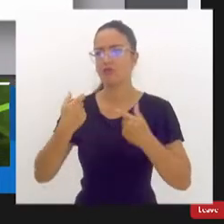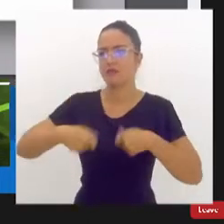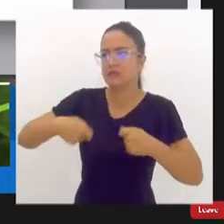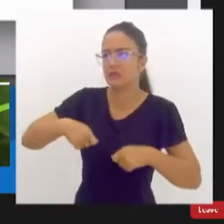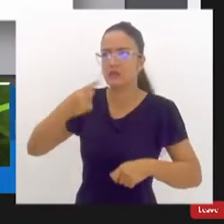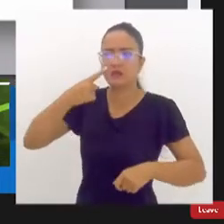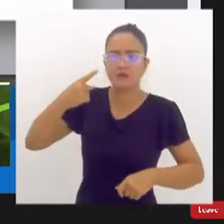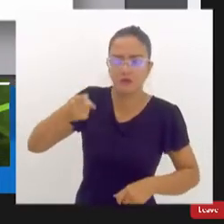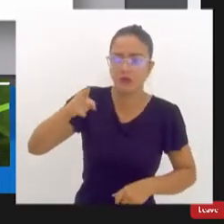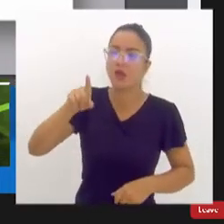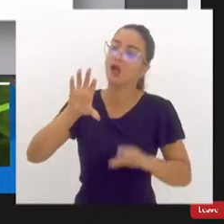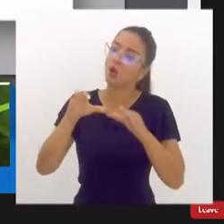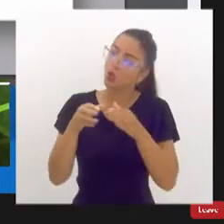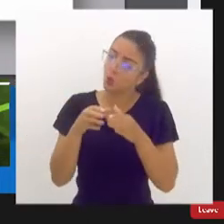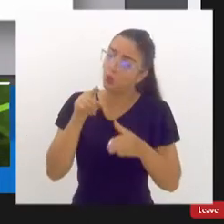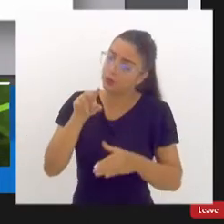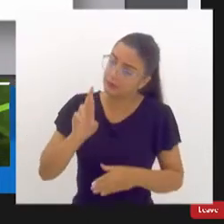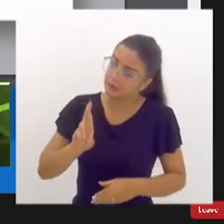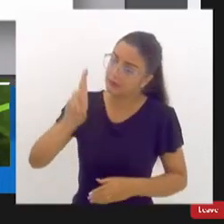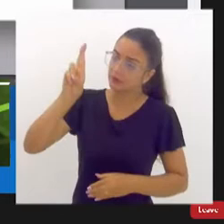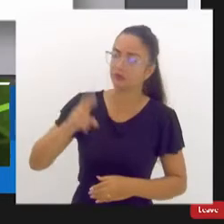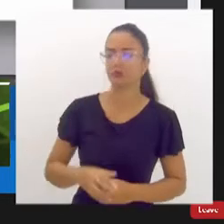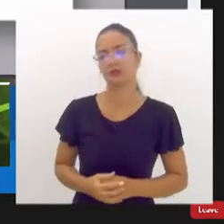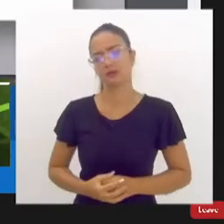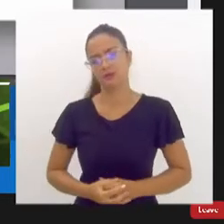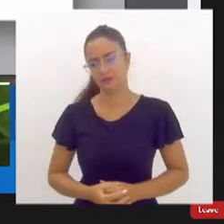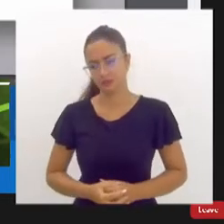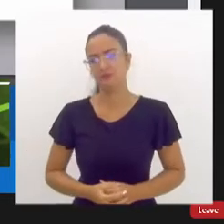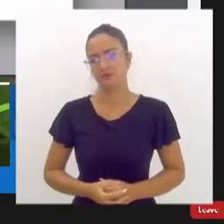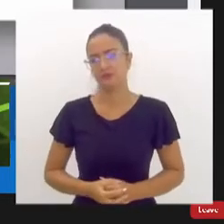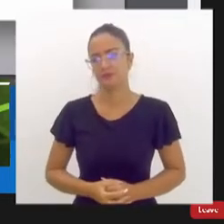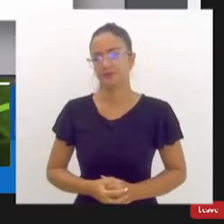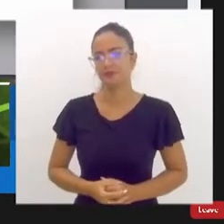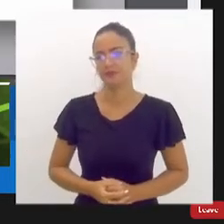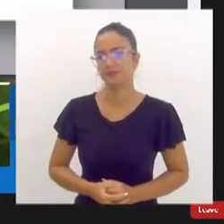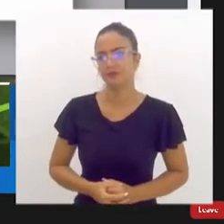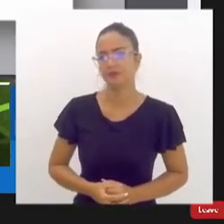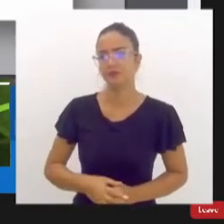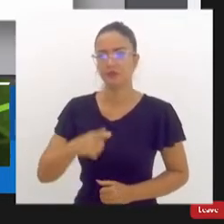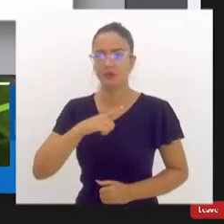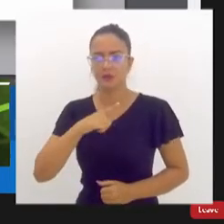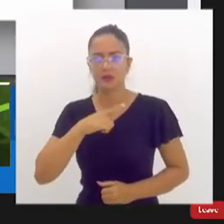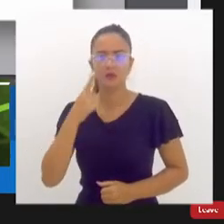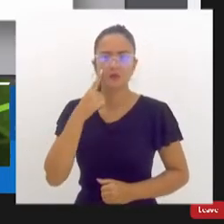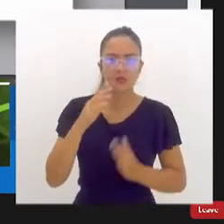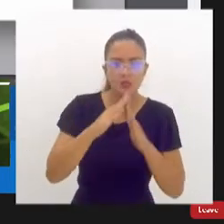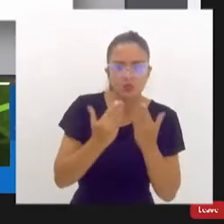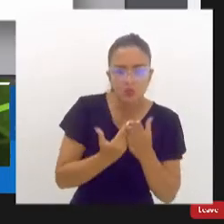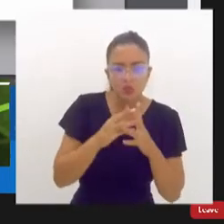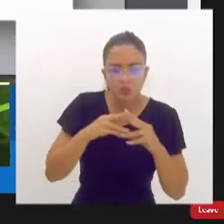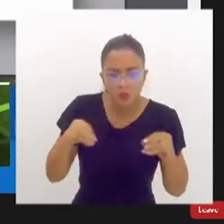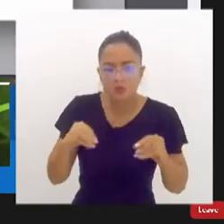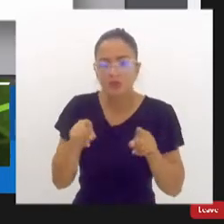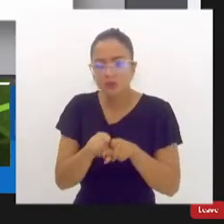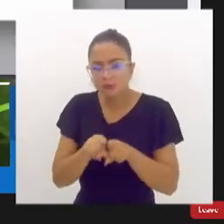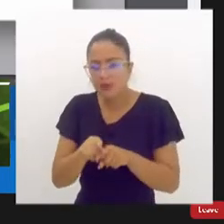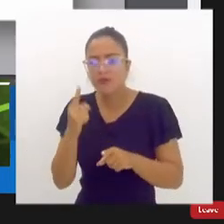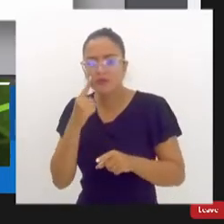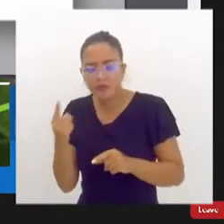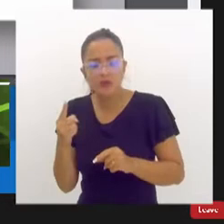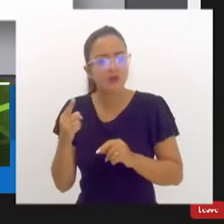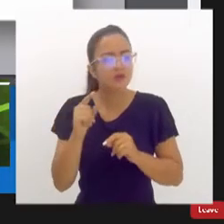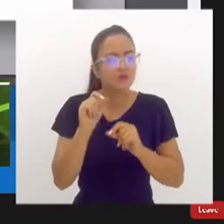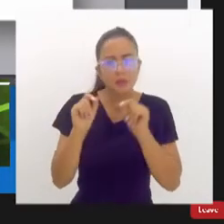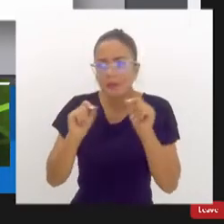essa comissão é a responsável, uma vez que os processos de escola extinta, assim como as consultas, eles tratam